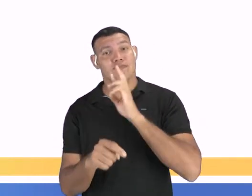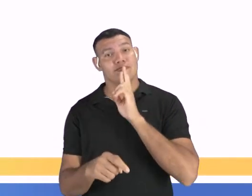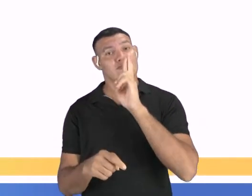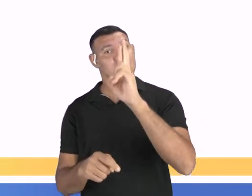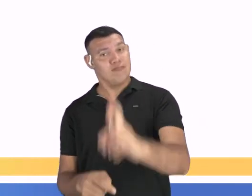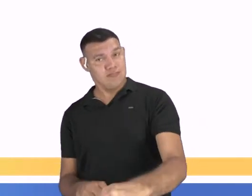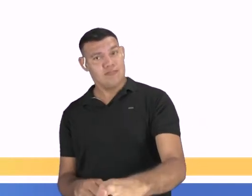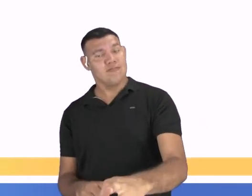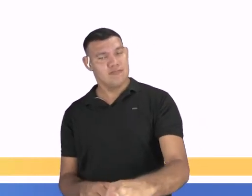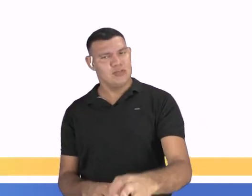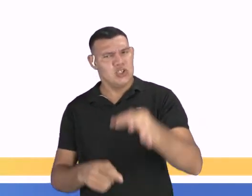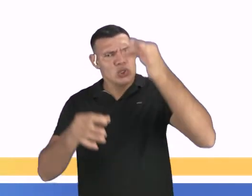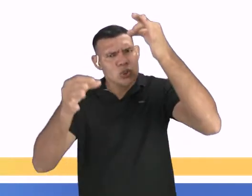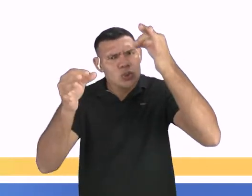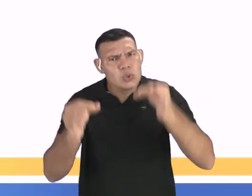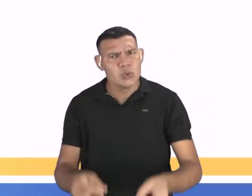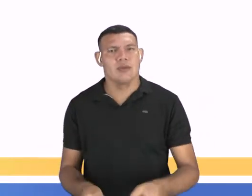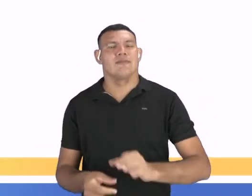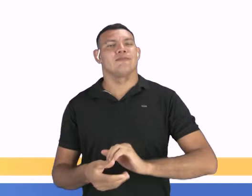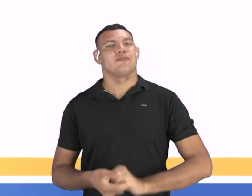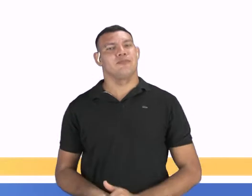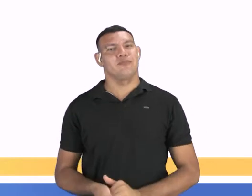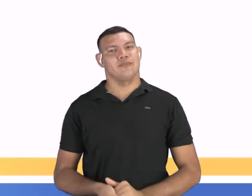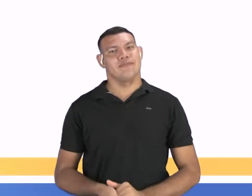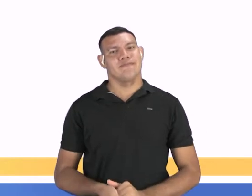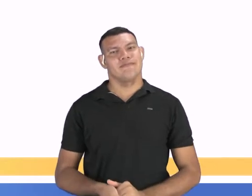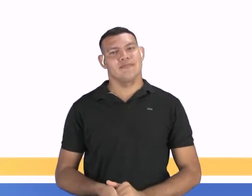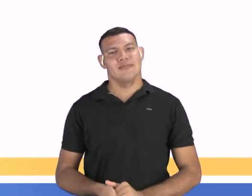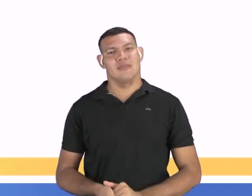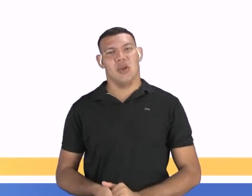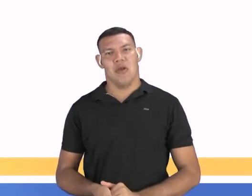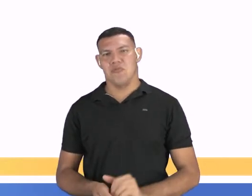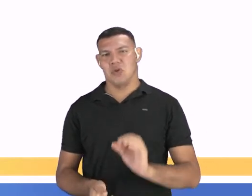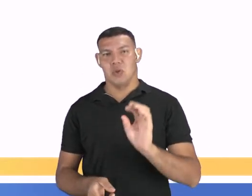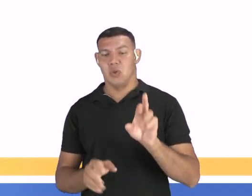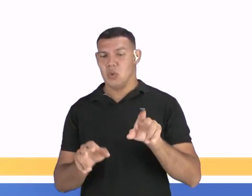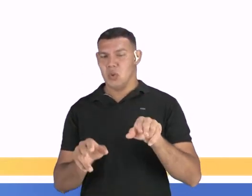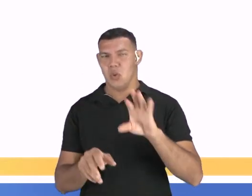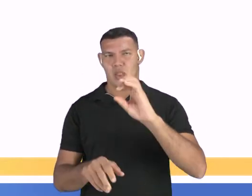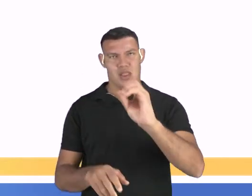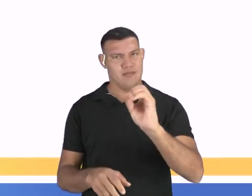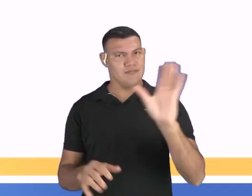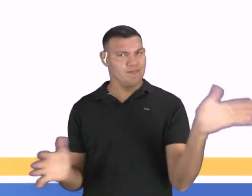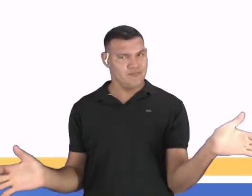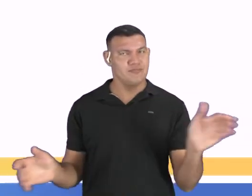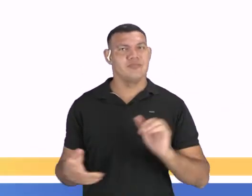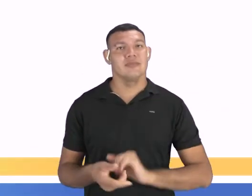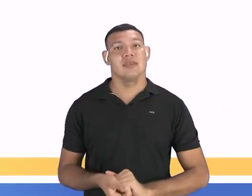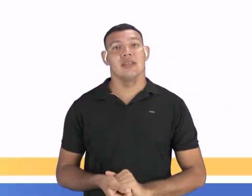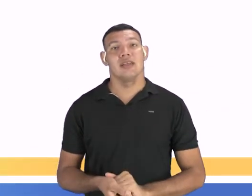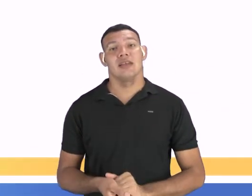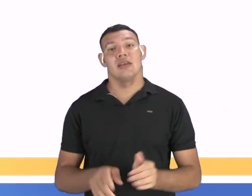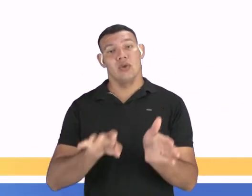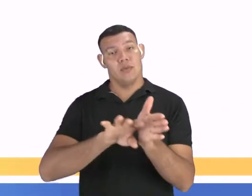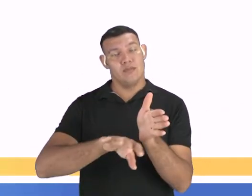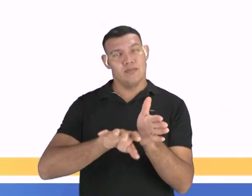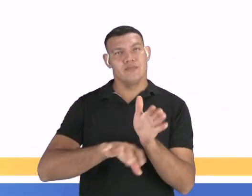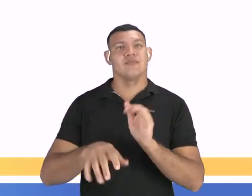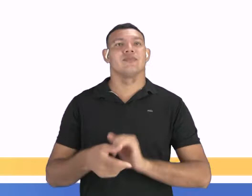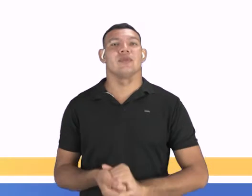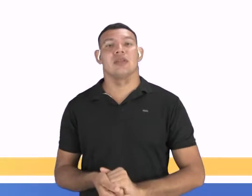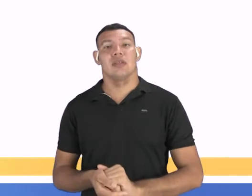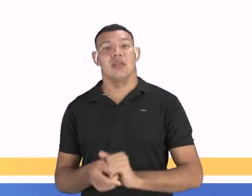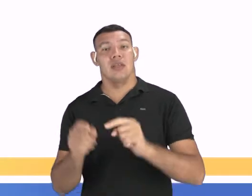uma divisão exata, isto é, com resto igual a zero. Ainda relembrando sobre